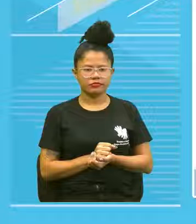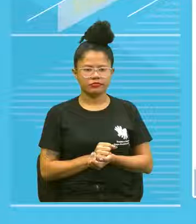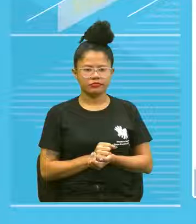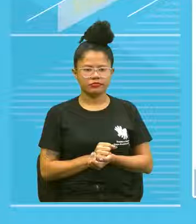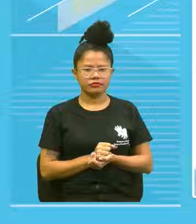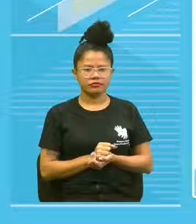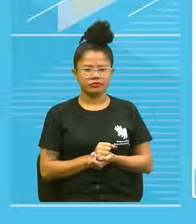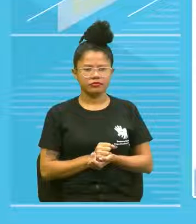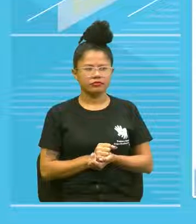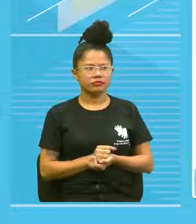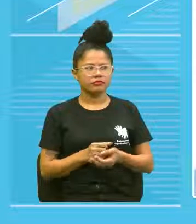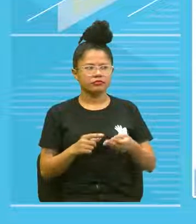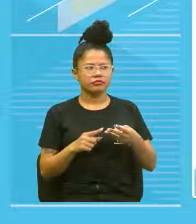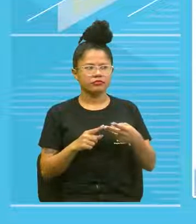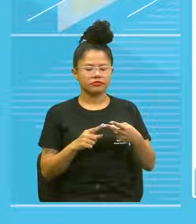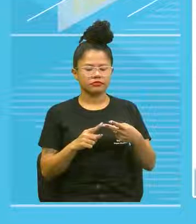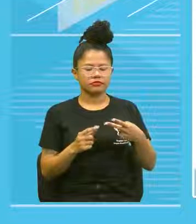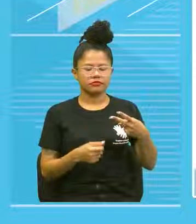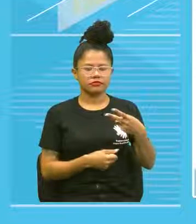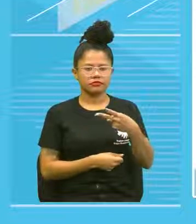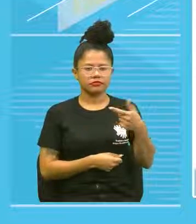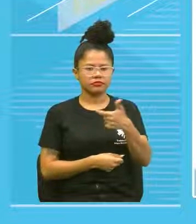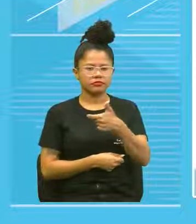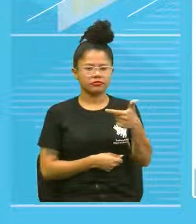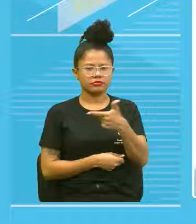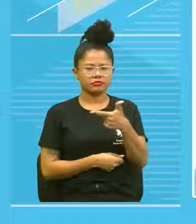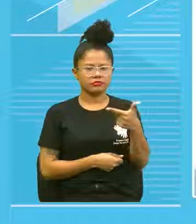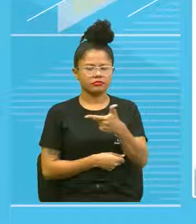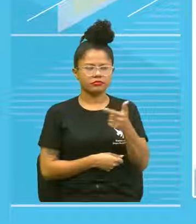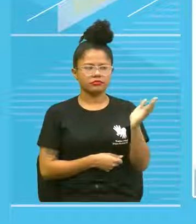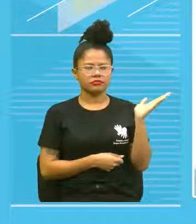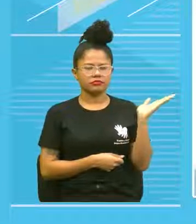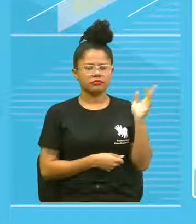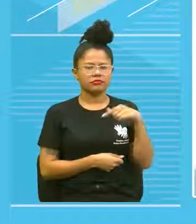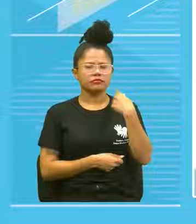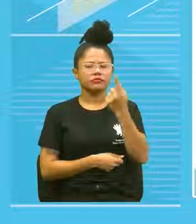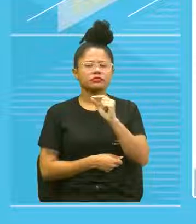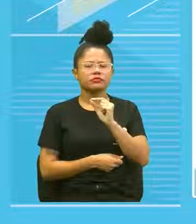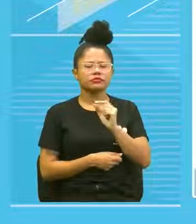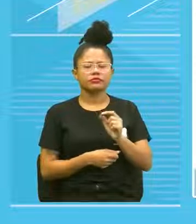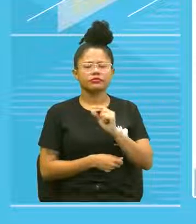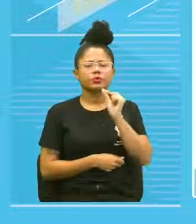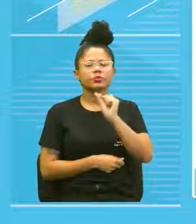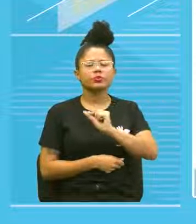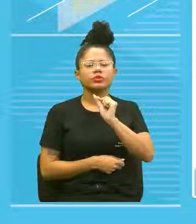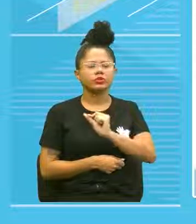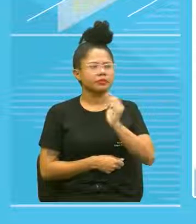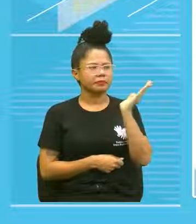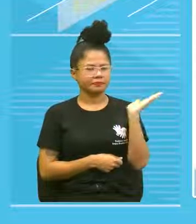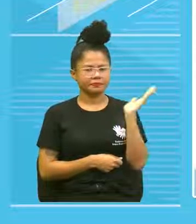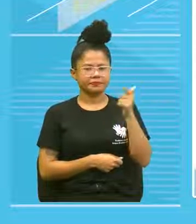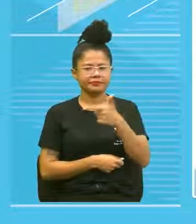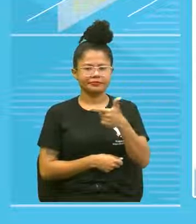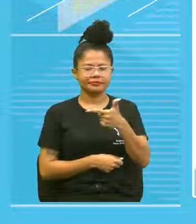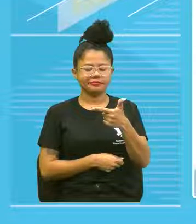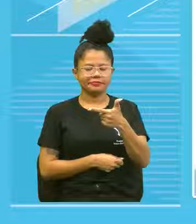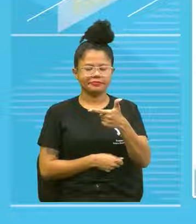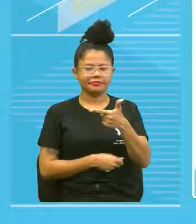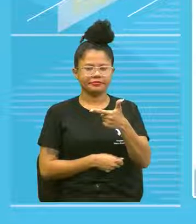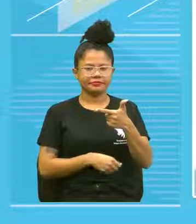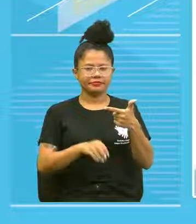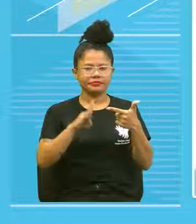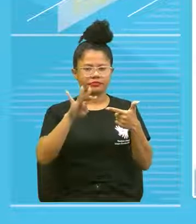o biodiesel e o que é o bio diesel on Bill